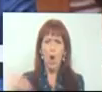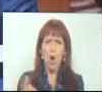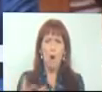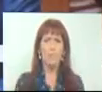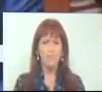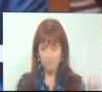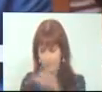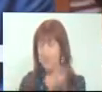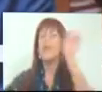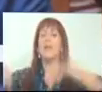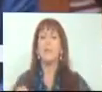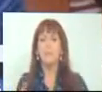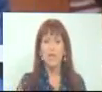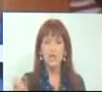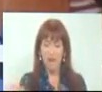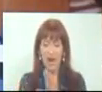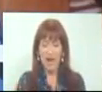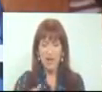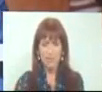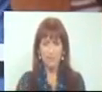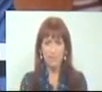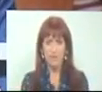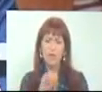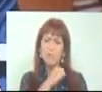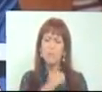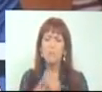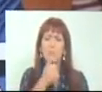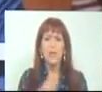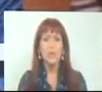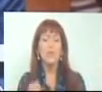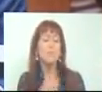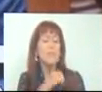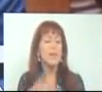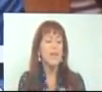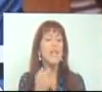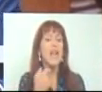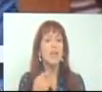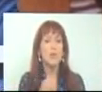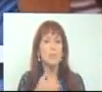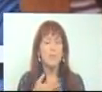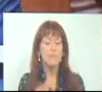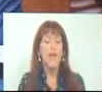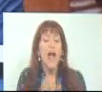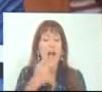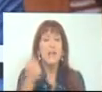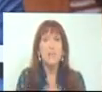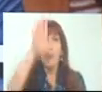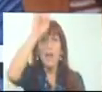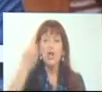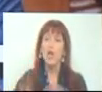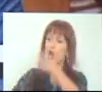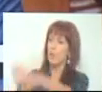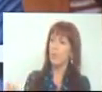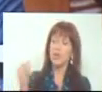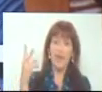obrigações. Temos também o IVA de caixa, uma medida que irá permitir às microempresas só pagar o IVA ao Estado após